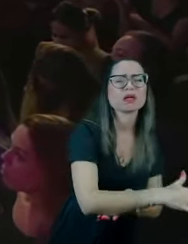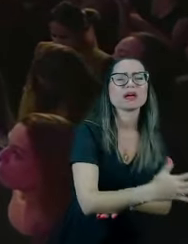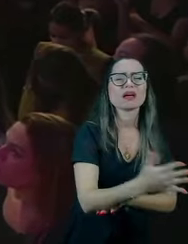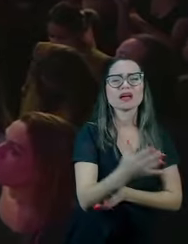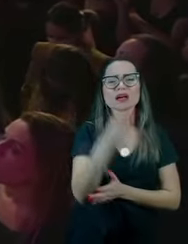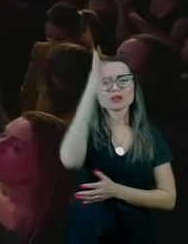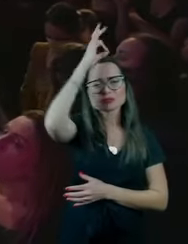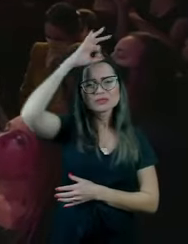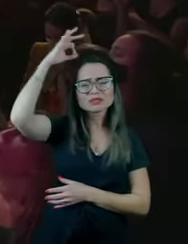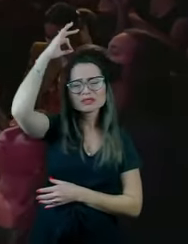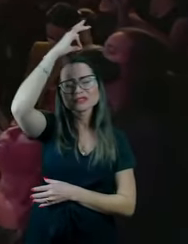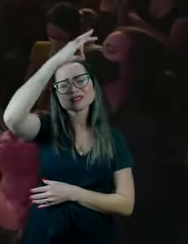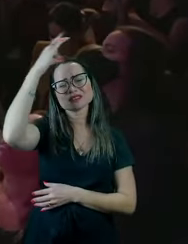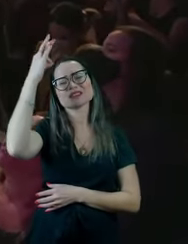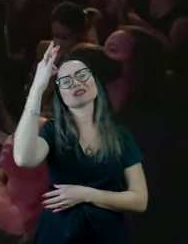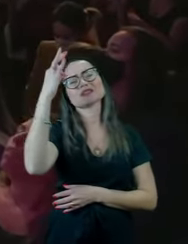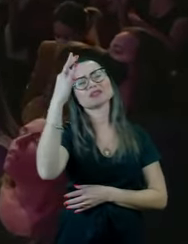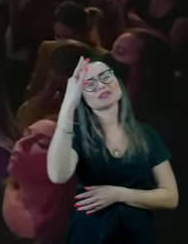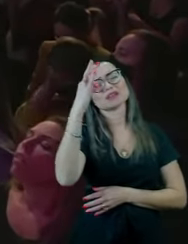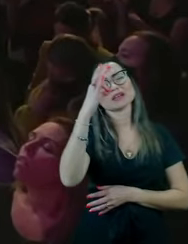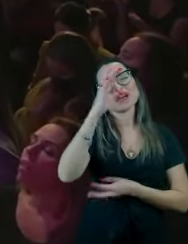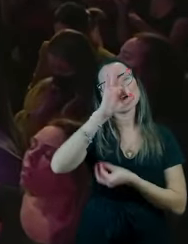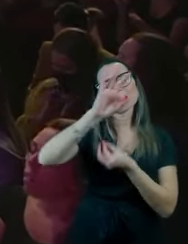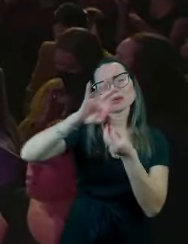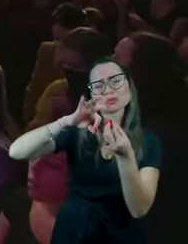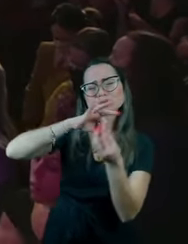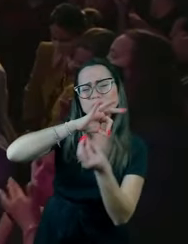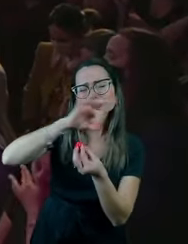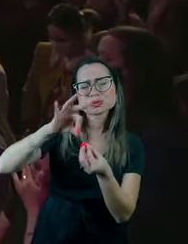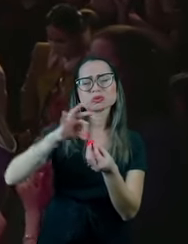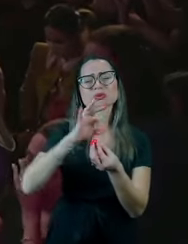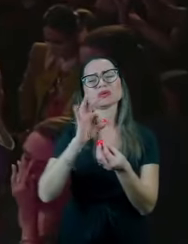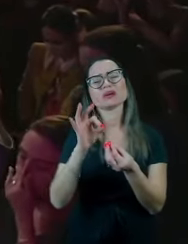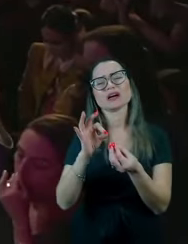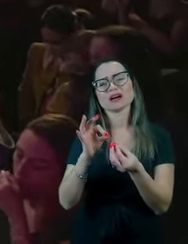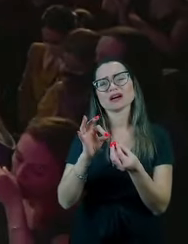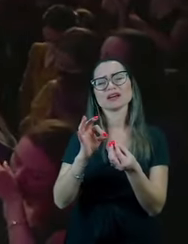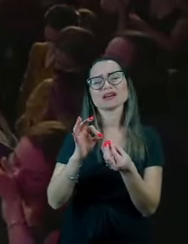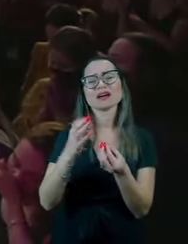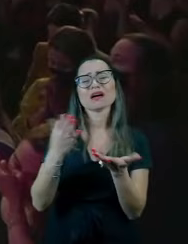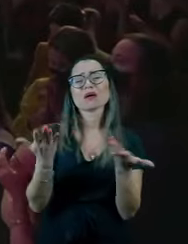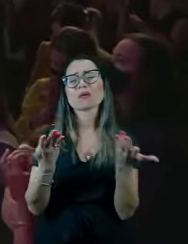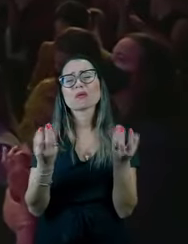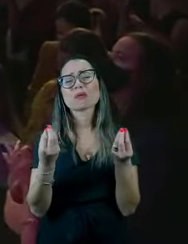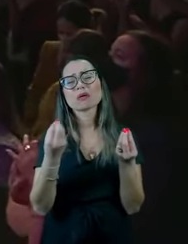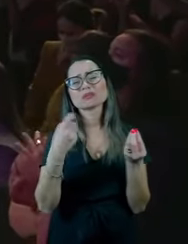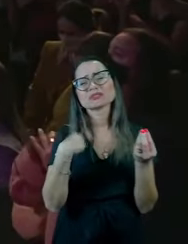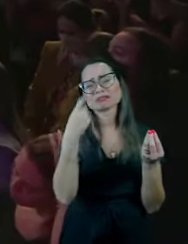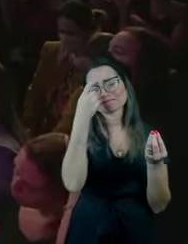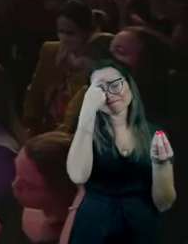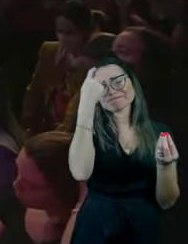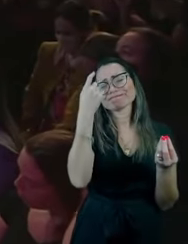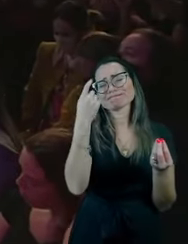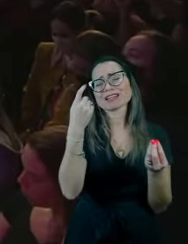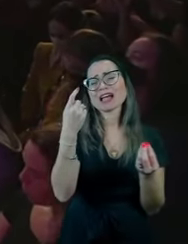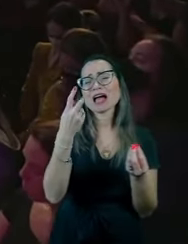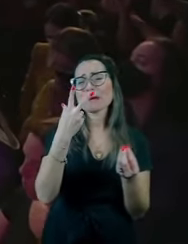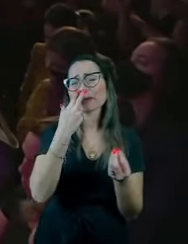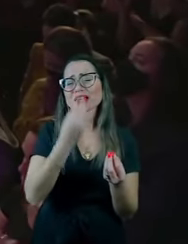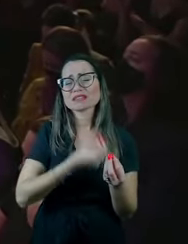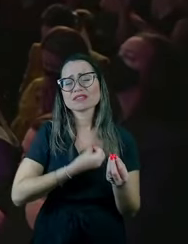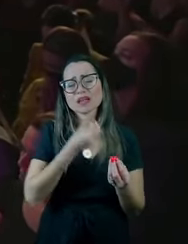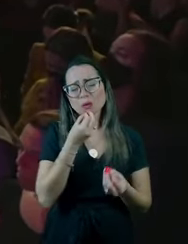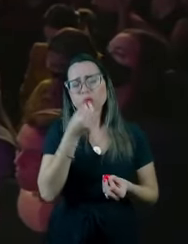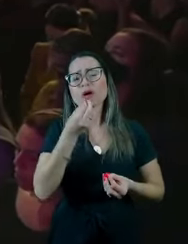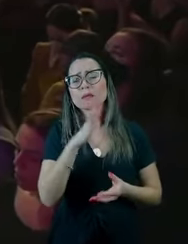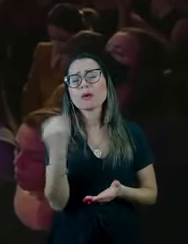tantas famílias enlutadas nesse tempo, Pai. Como nós temos descoberto que é como um sopro. Senhor, nos ensina a amar